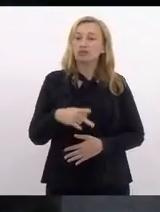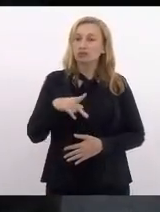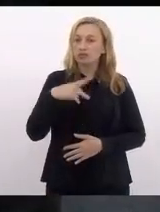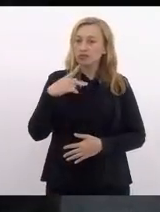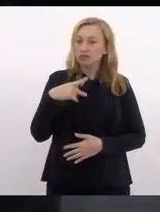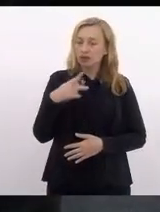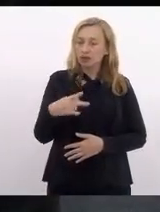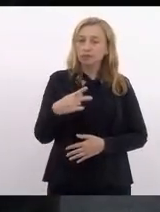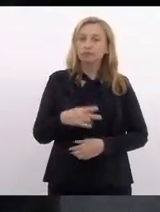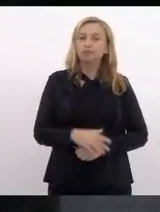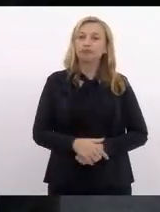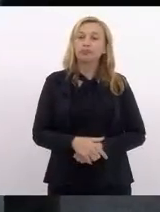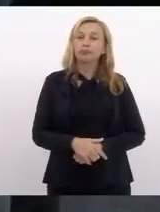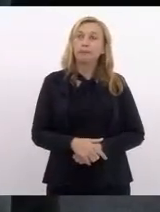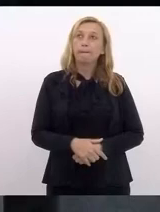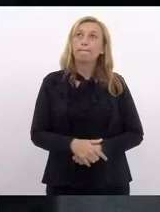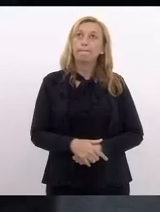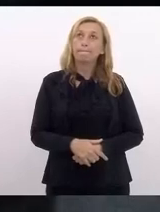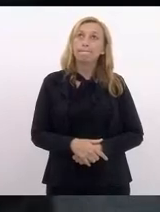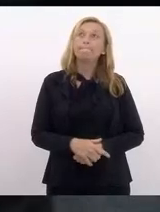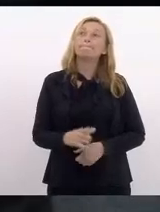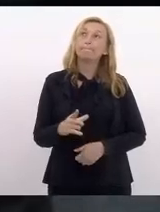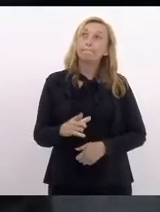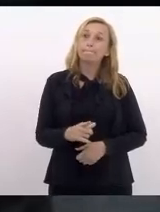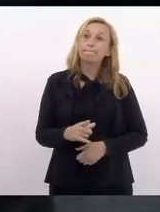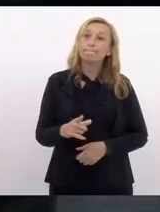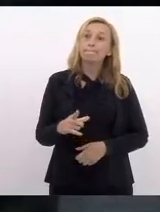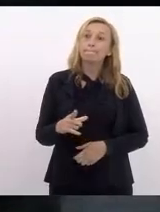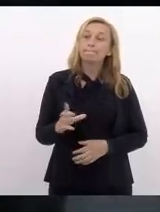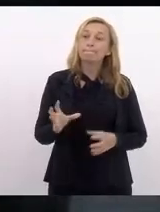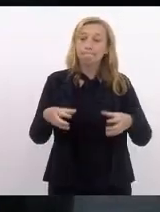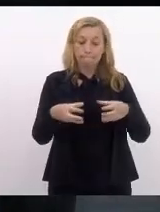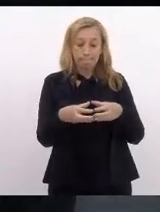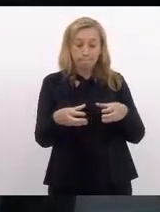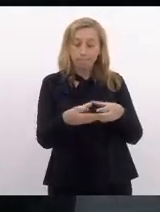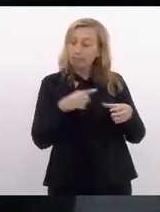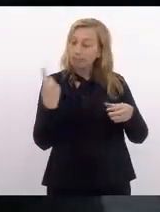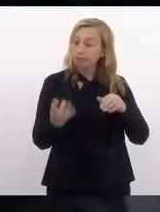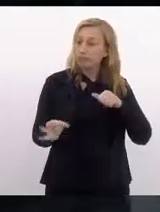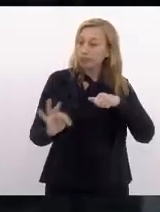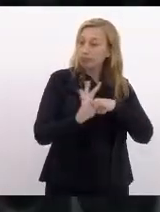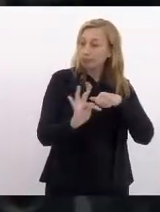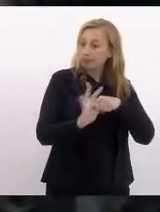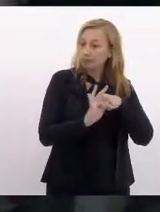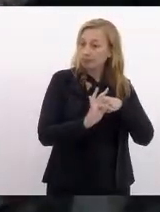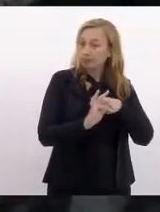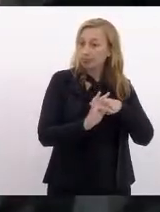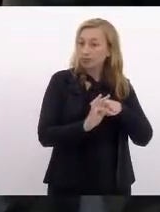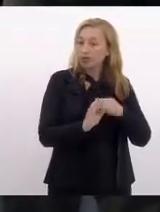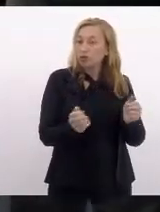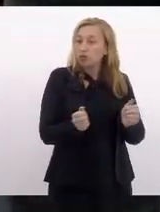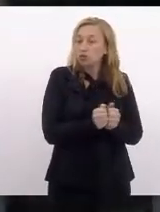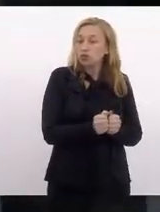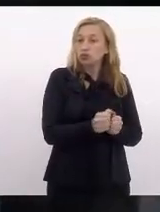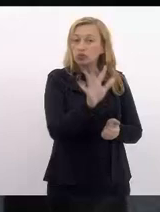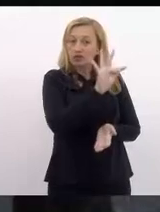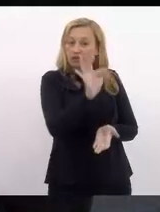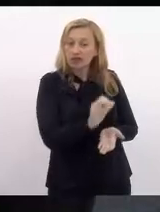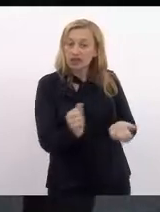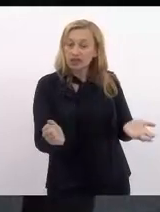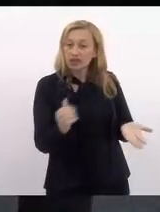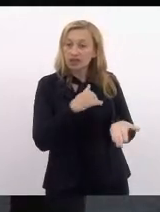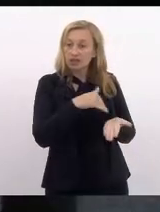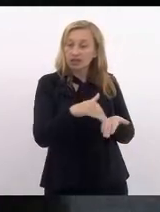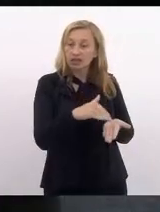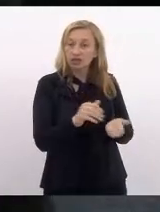falta de excelência houve uma um debruçar da nossa equipe técnica junto com a equipe técnica da Fazenda por